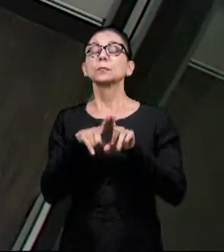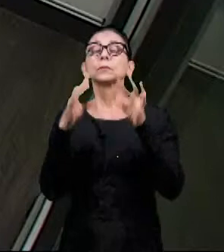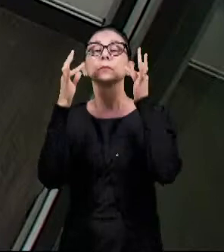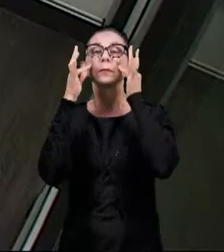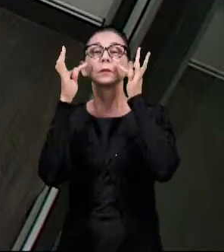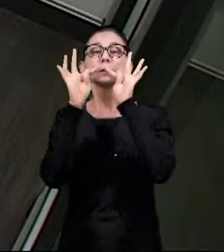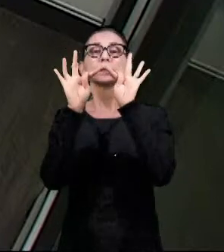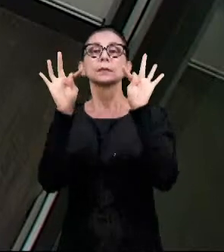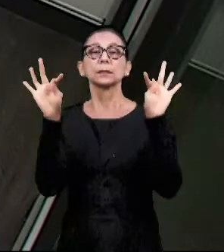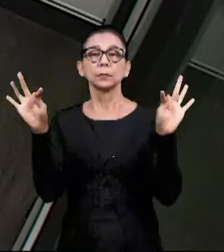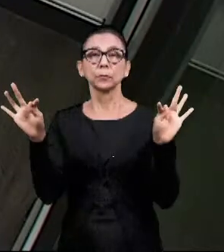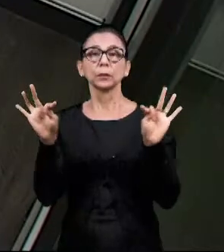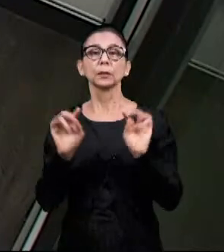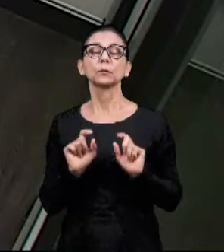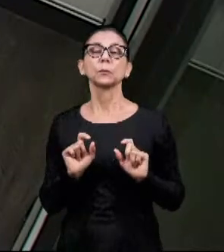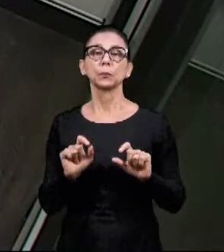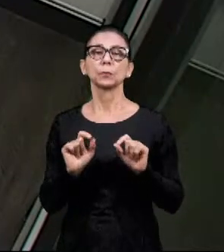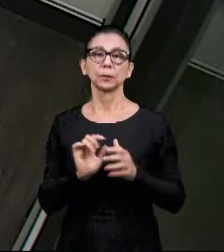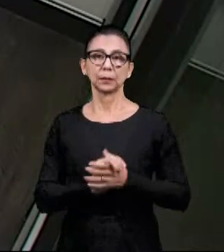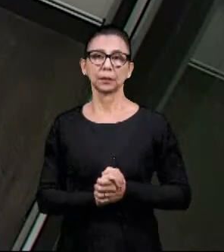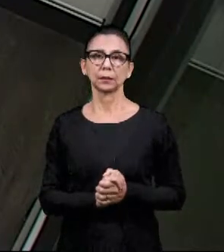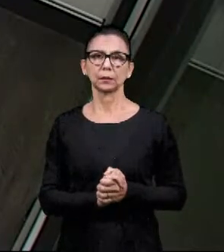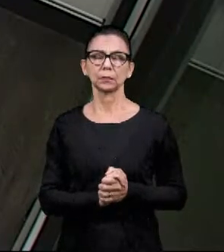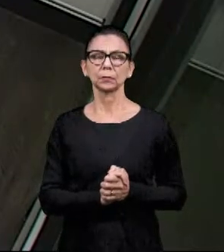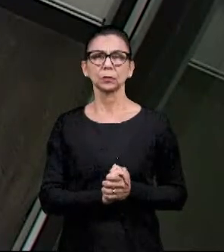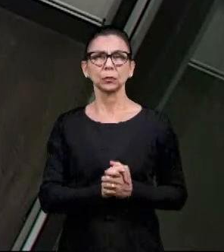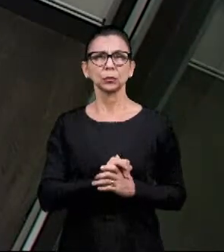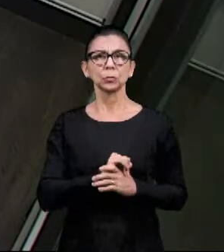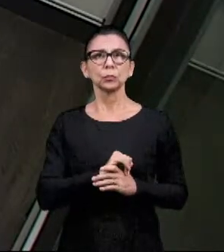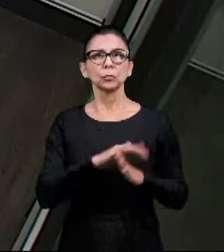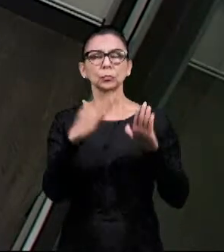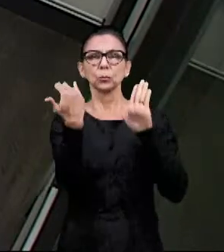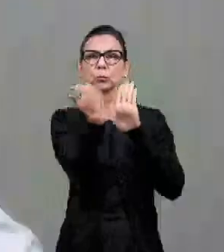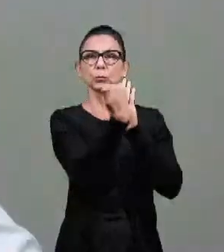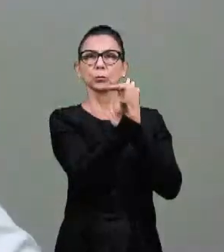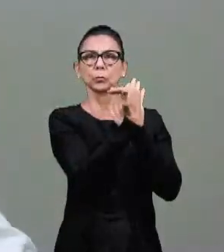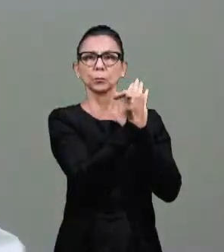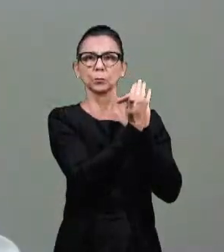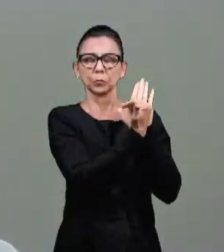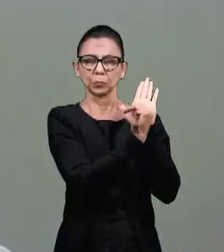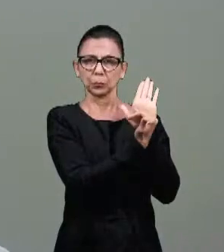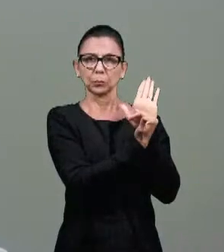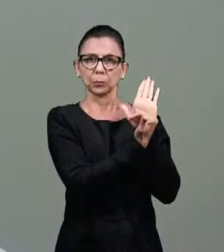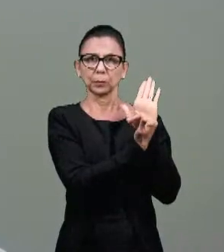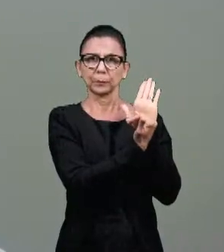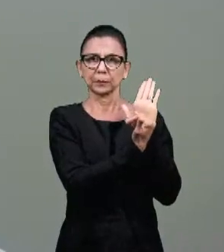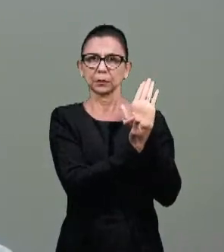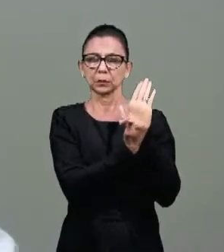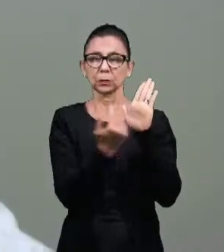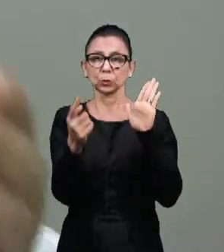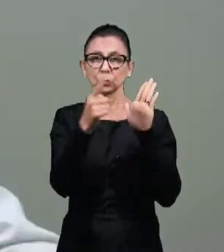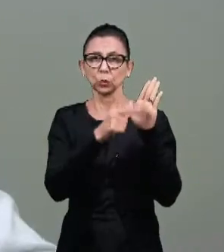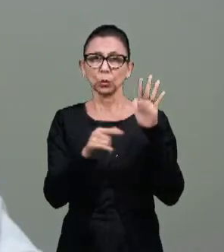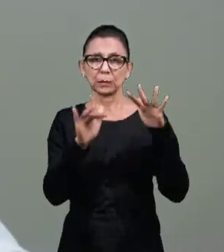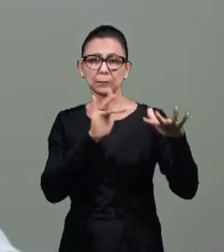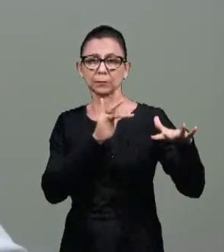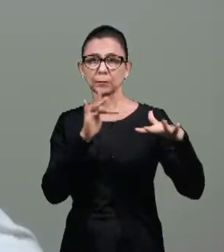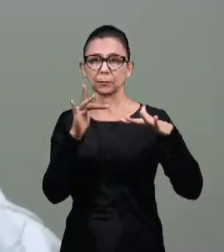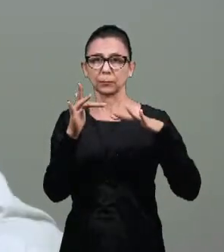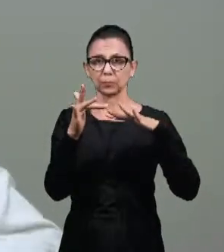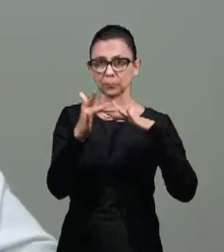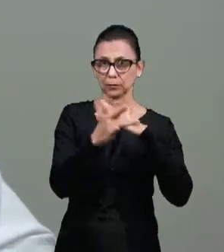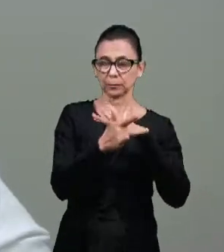toda a nossa programação, quando eu falo a programação, todas as nossas plataformas digitais,